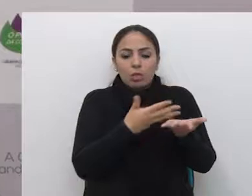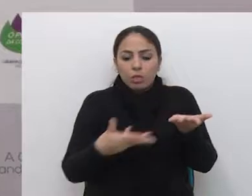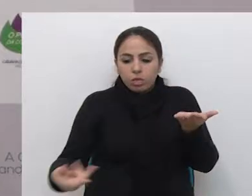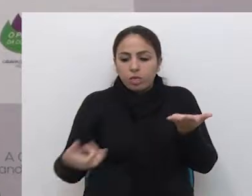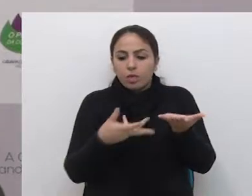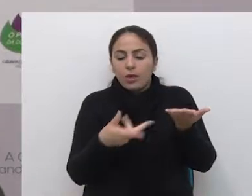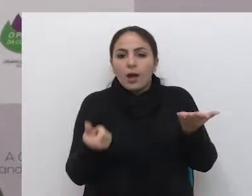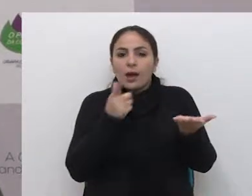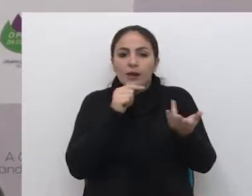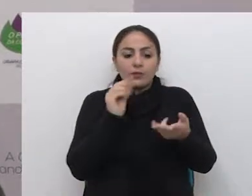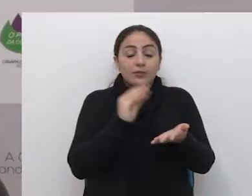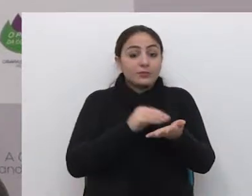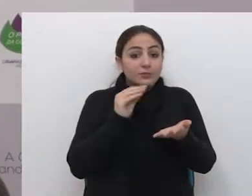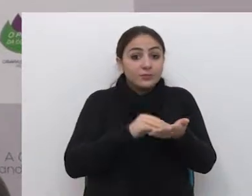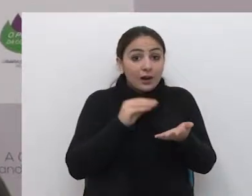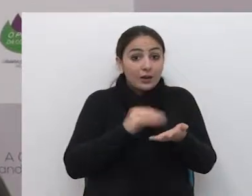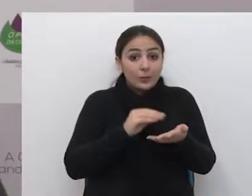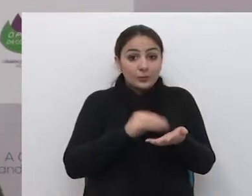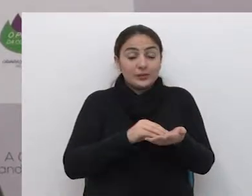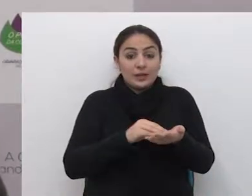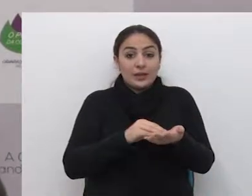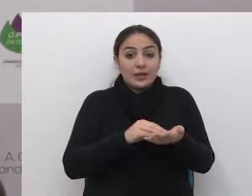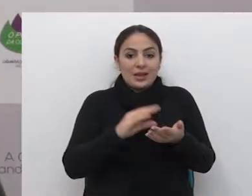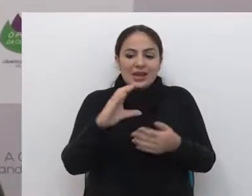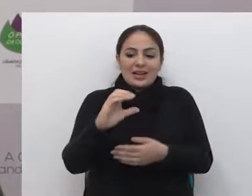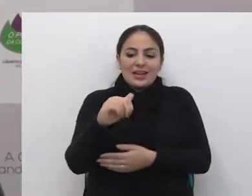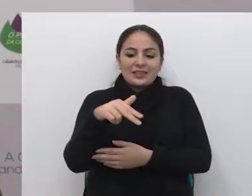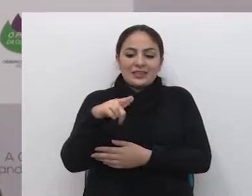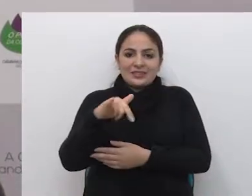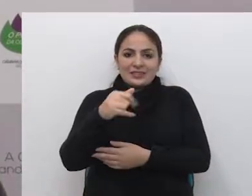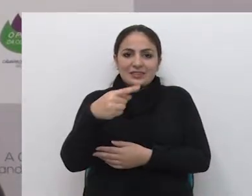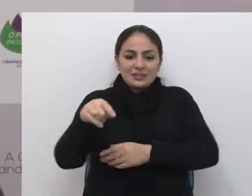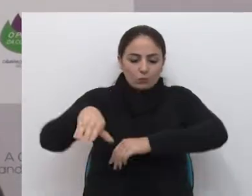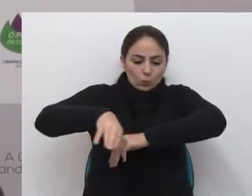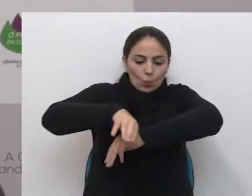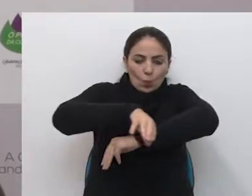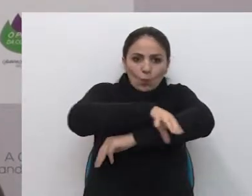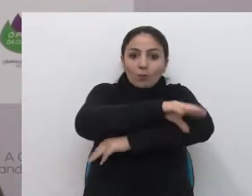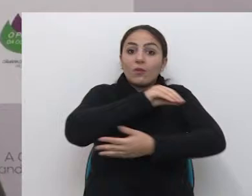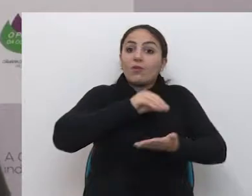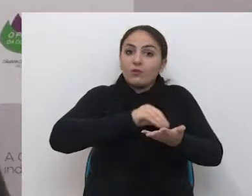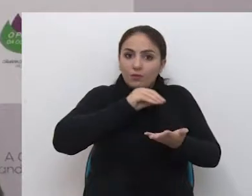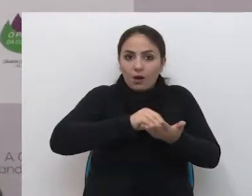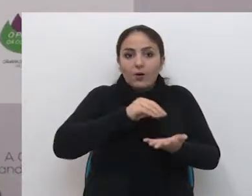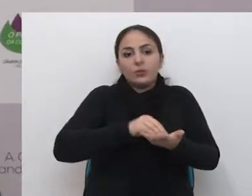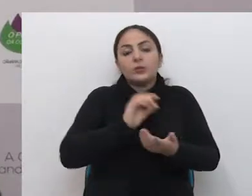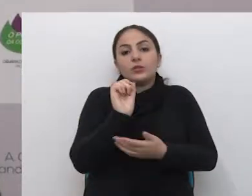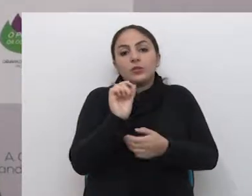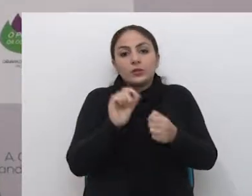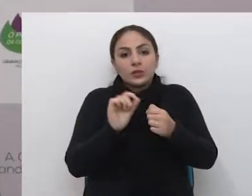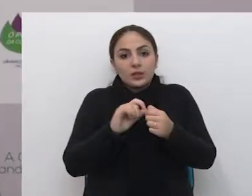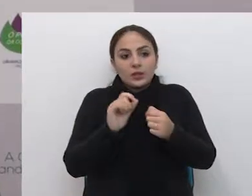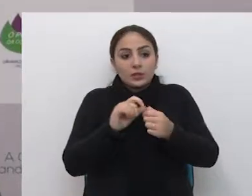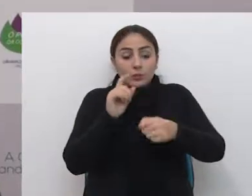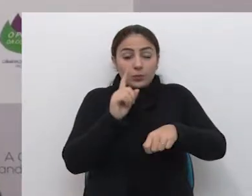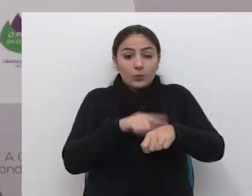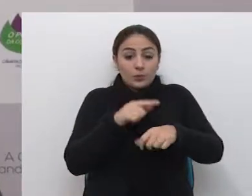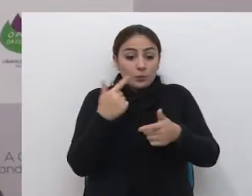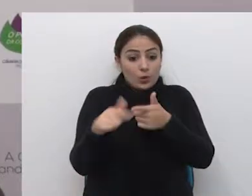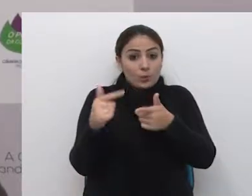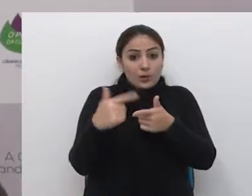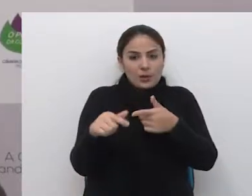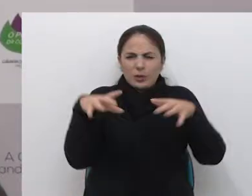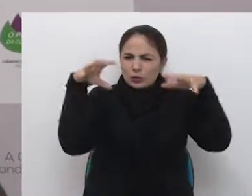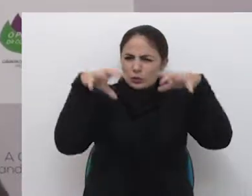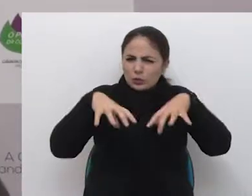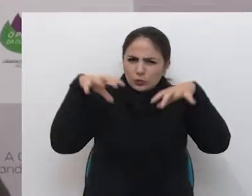das águas, seja pela falta de canalização de algumas partes que levam, claro, em circunstâncias